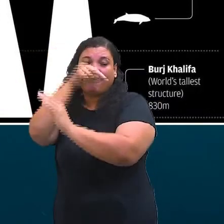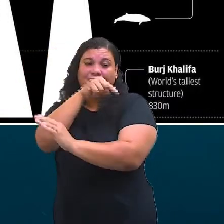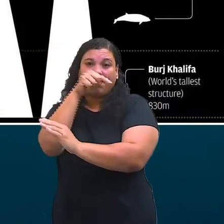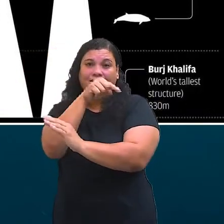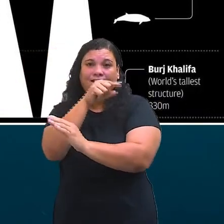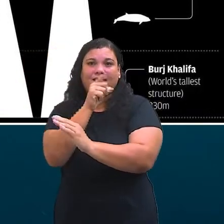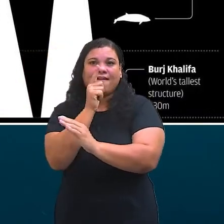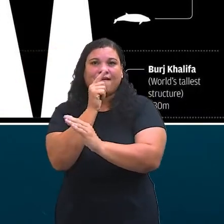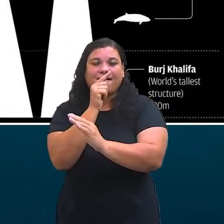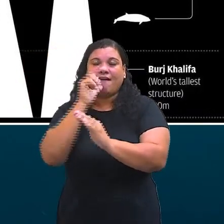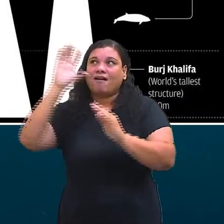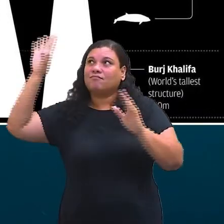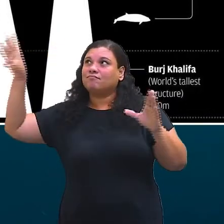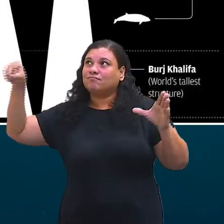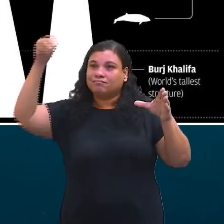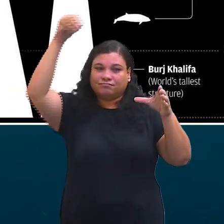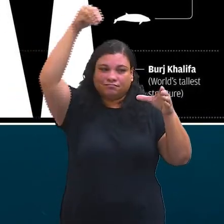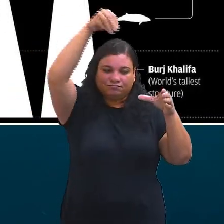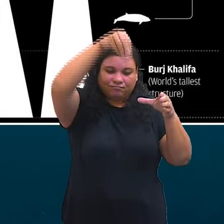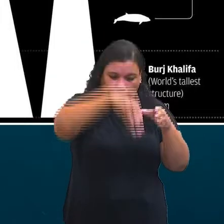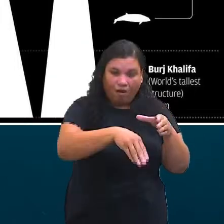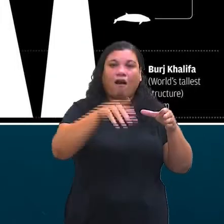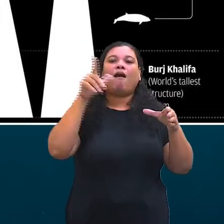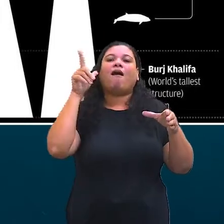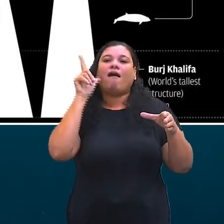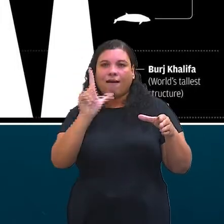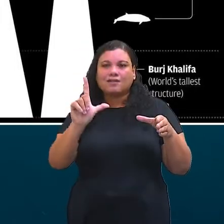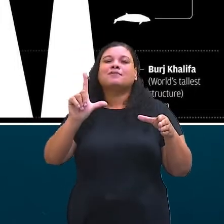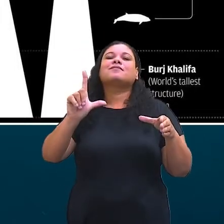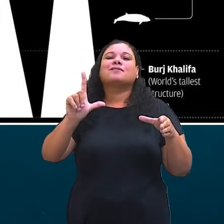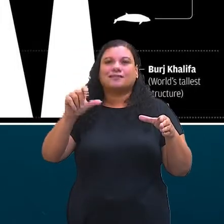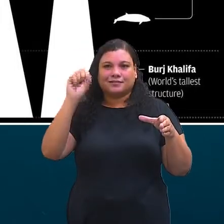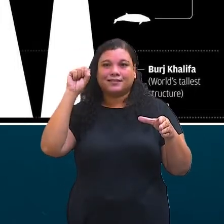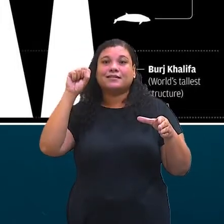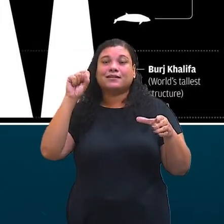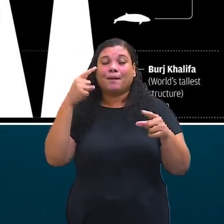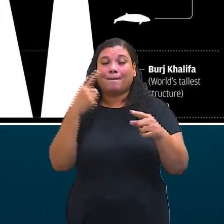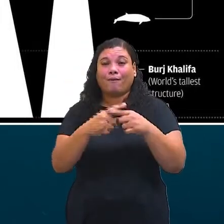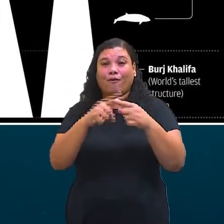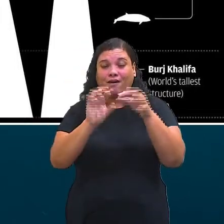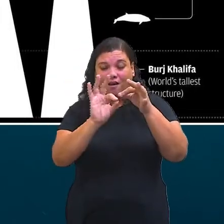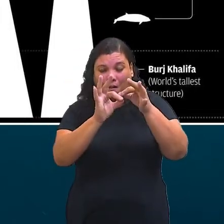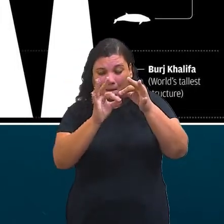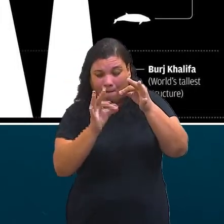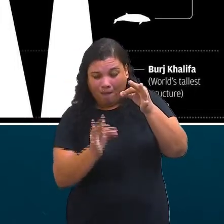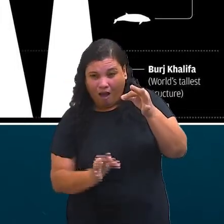é basicamente uma maneira simples e assustadora de dizer que ela tem cerca de 11